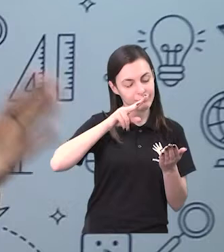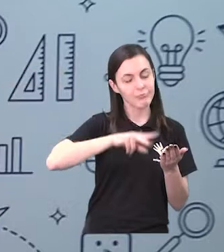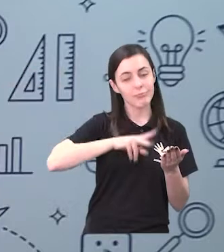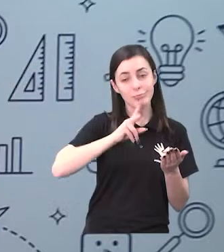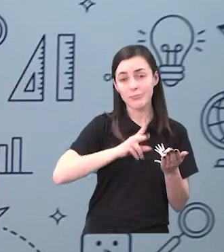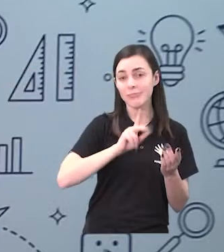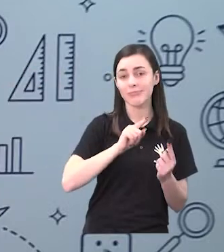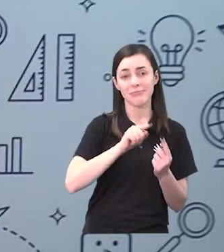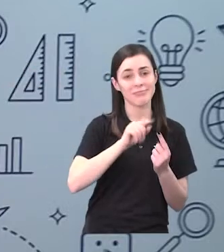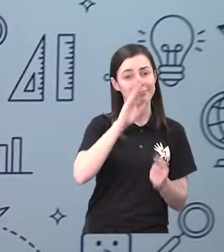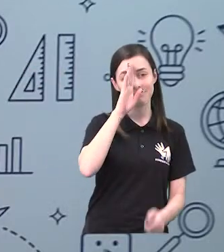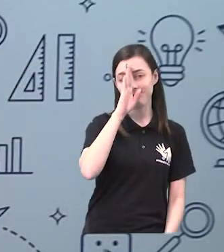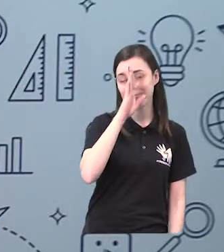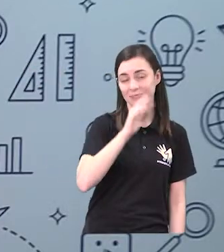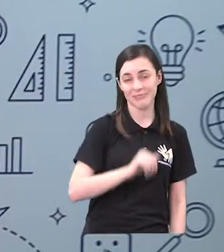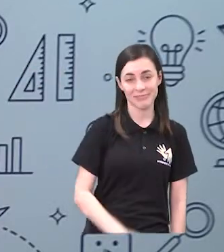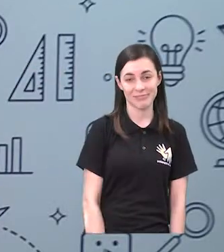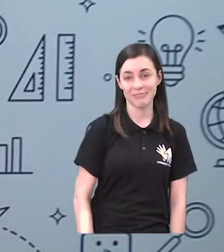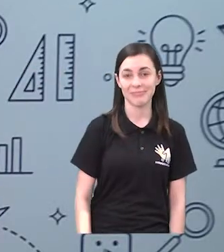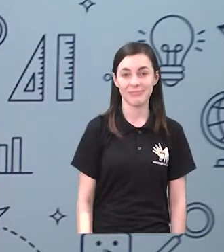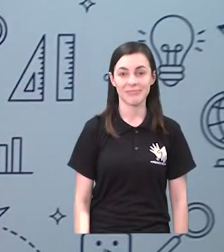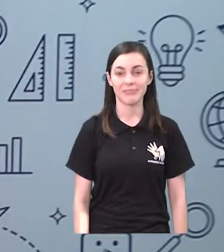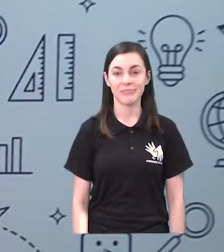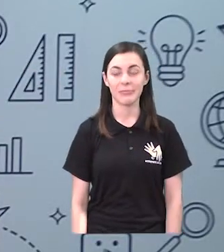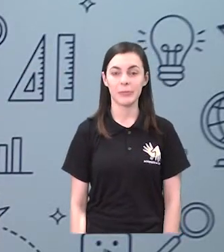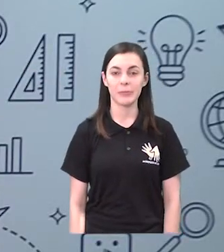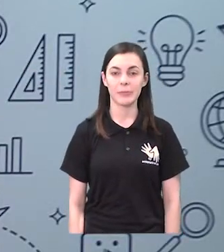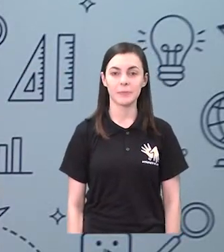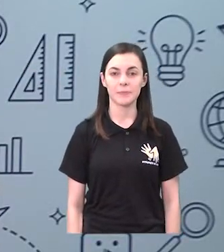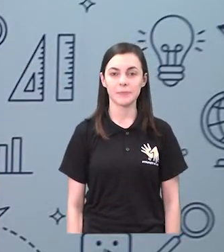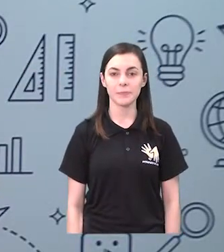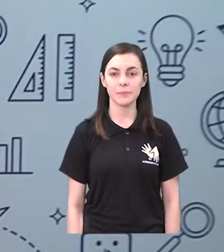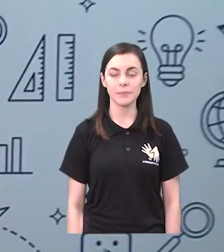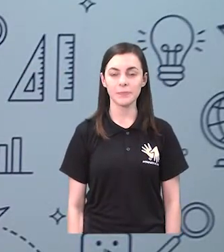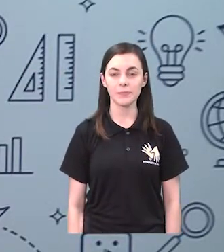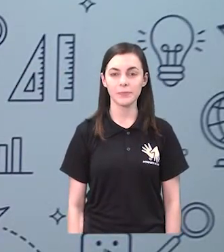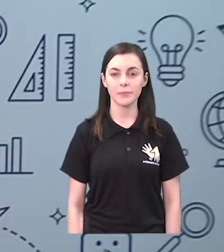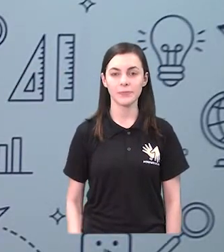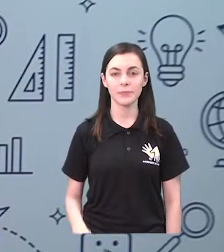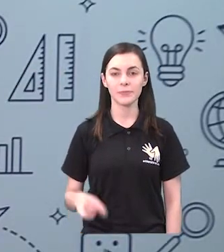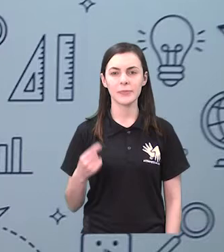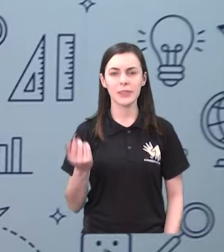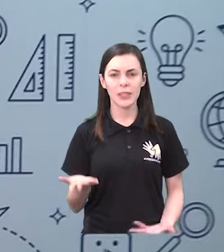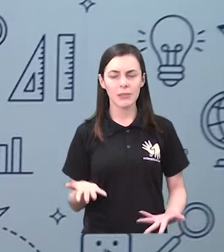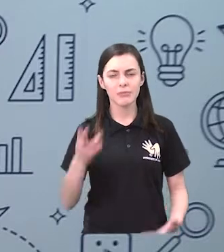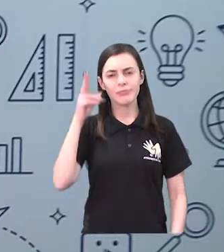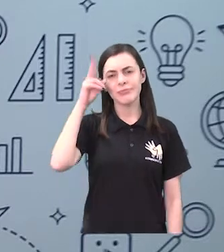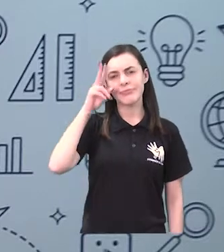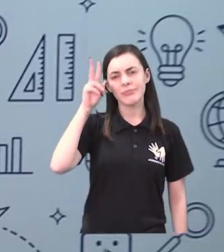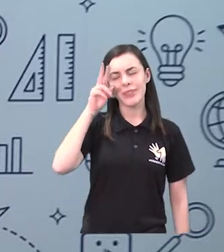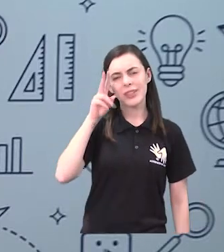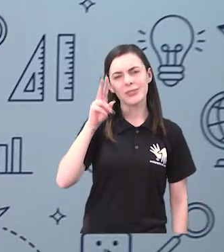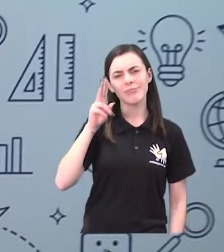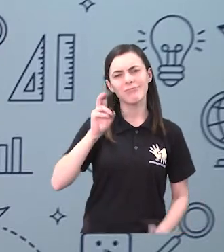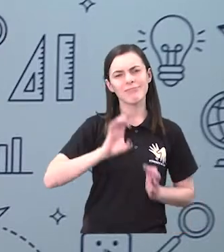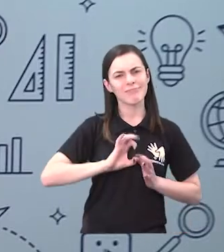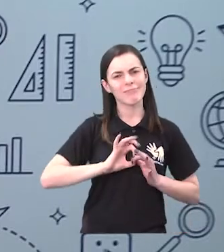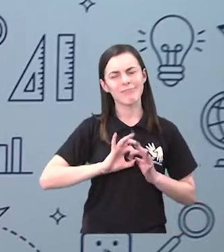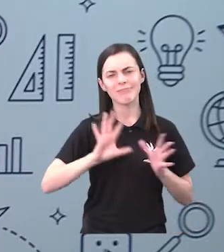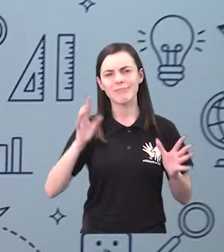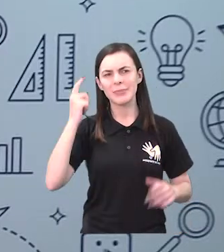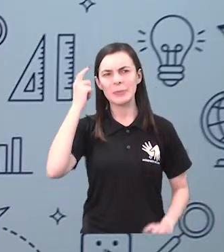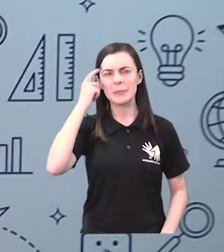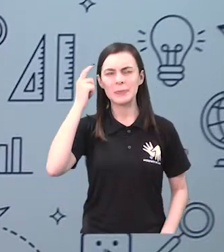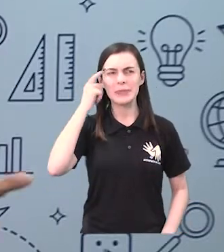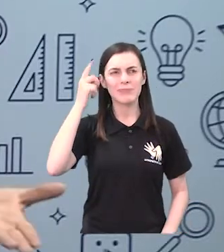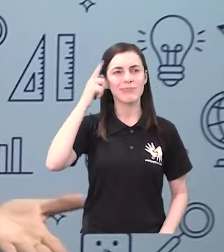dele que era o que ele queria fazer aparentemente mas essa história nos permite pensar